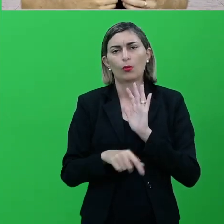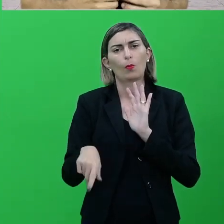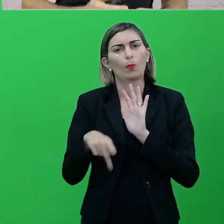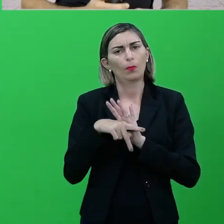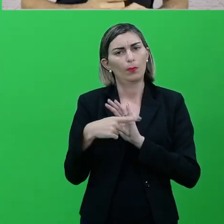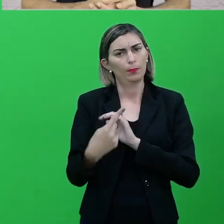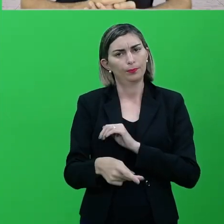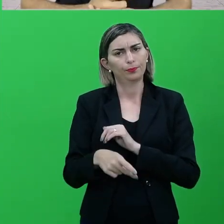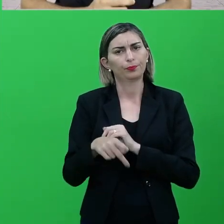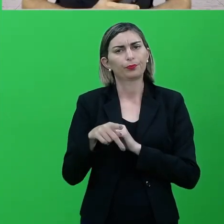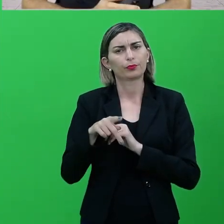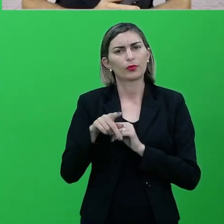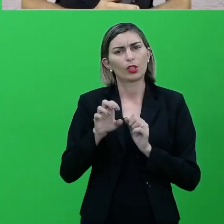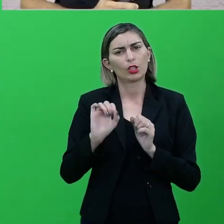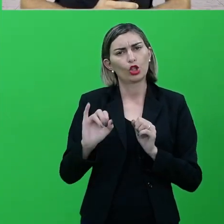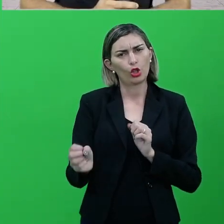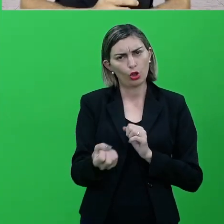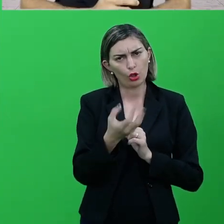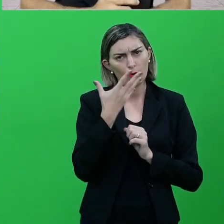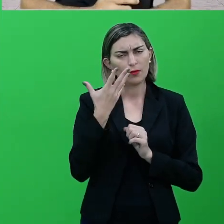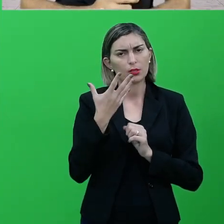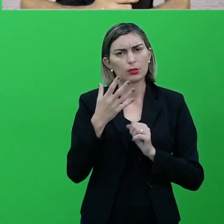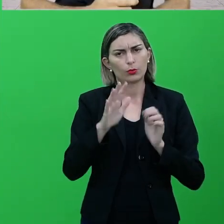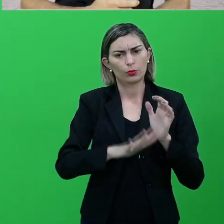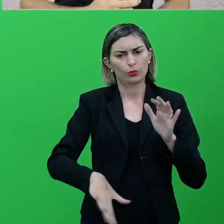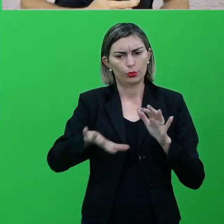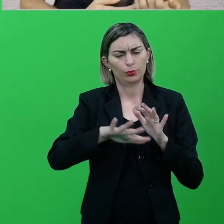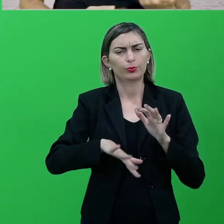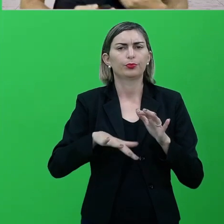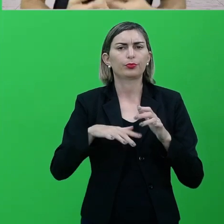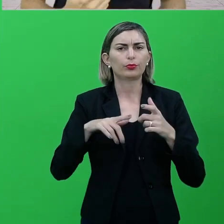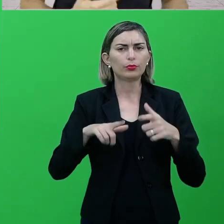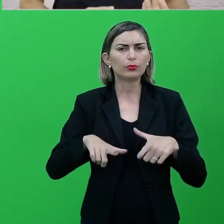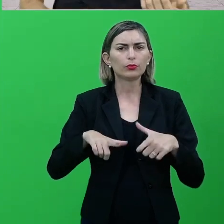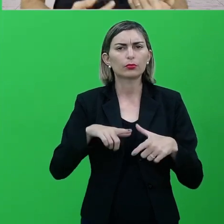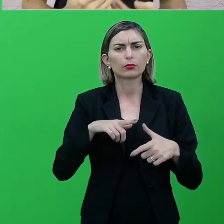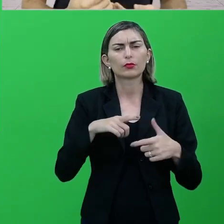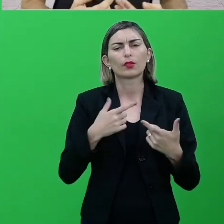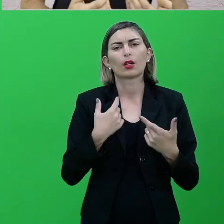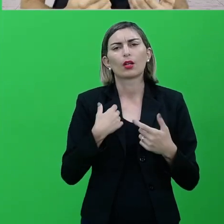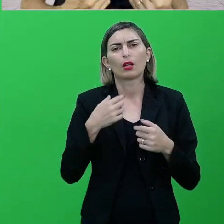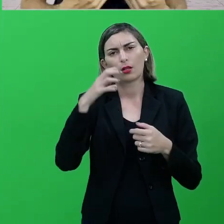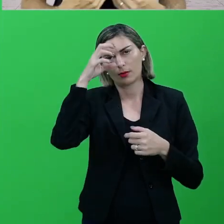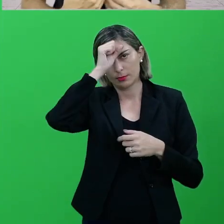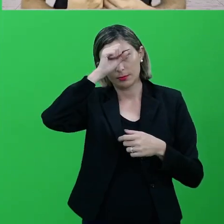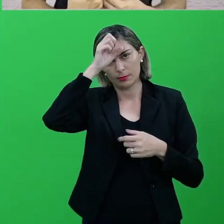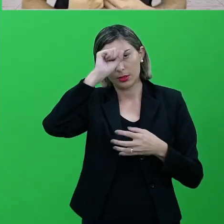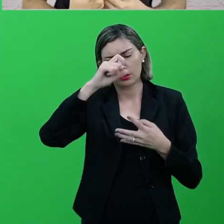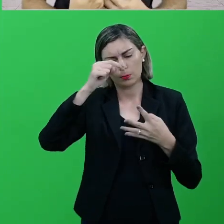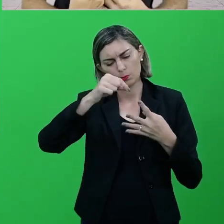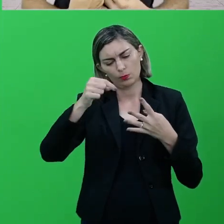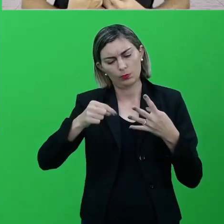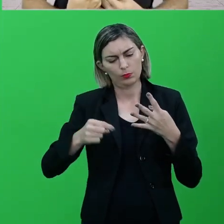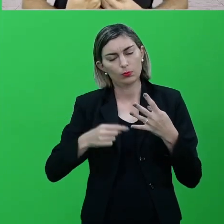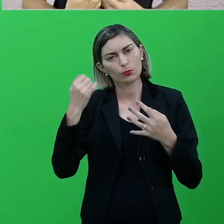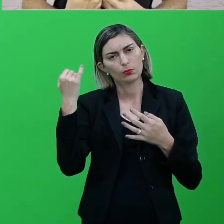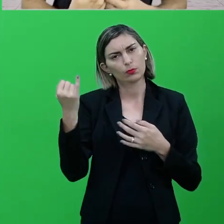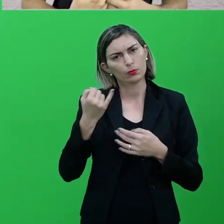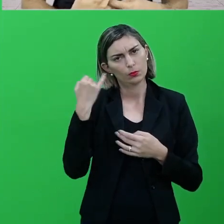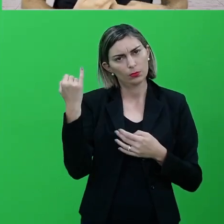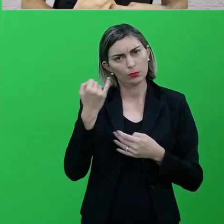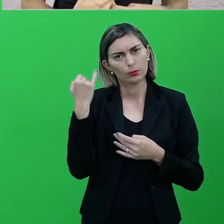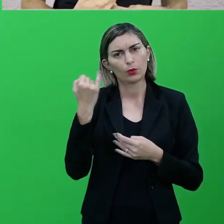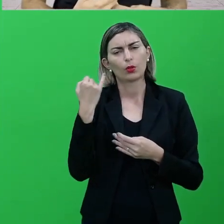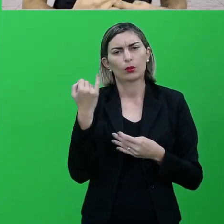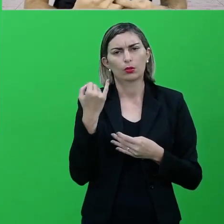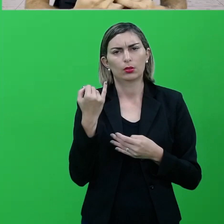especificamente a medição da inovação no setor público. Tá? Então, a gente vai trazer aqui alguns pontos que são importantes, né, para a medição